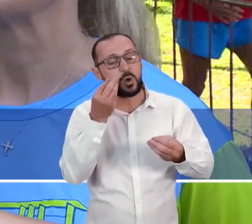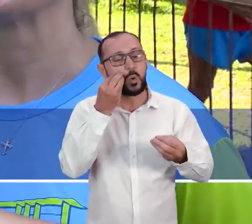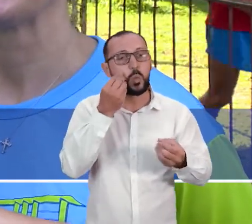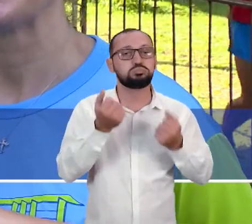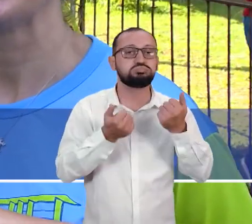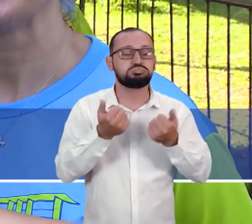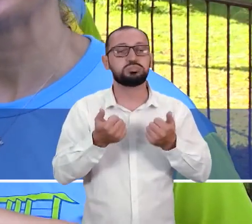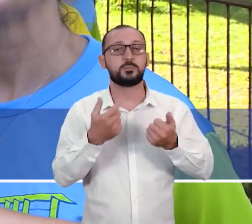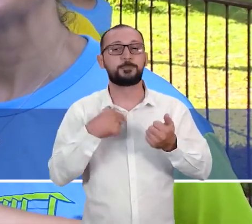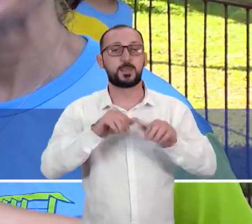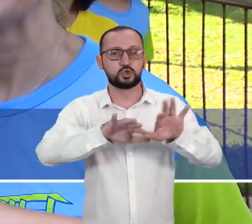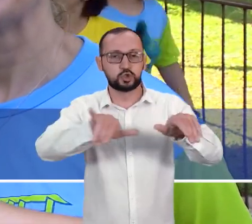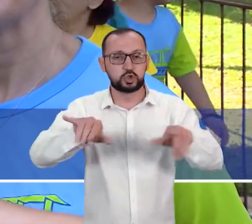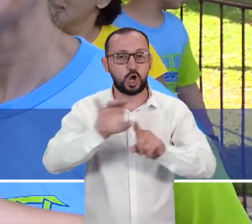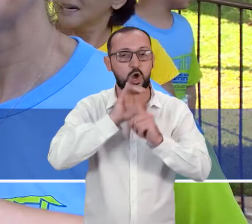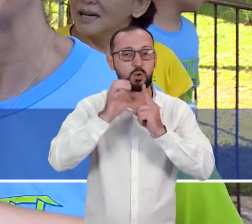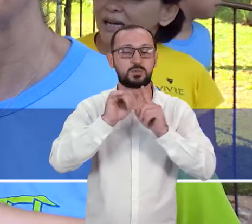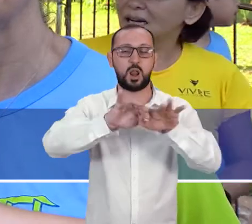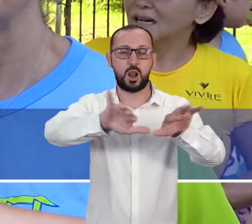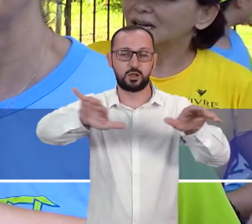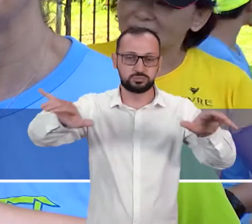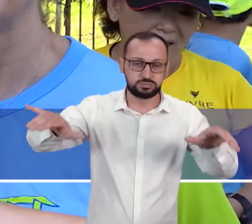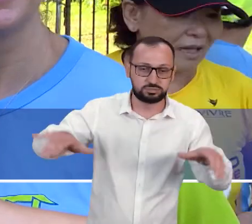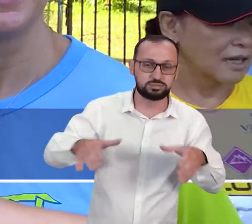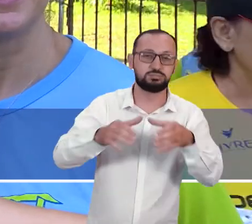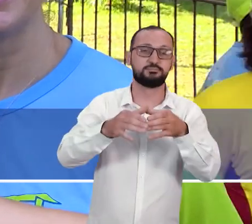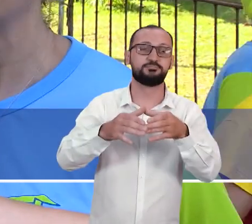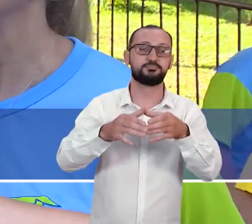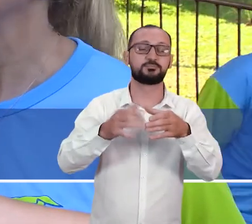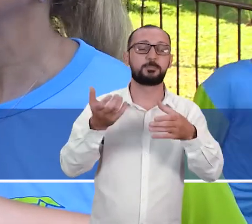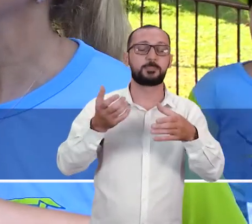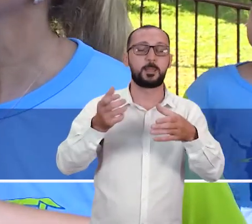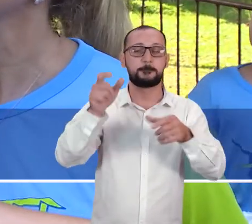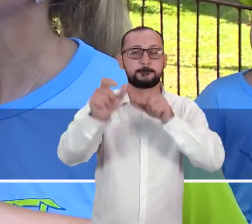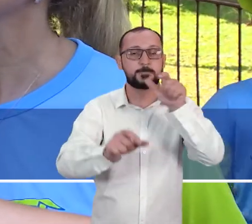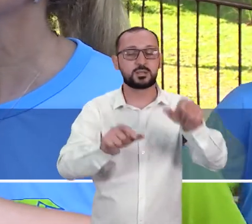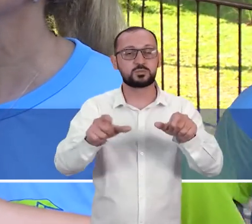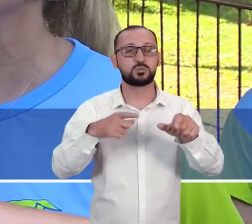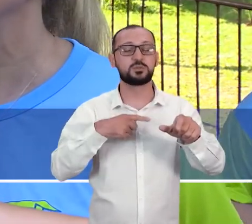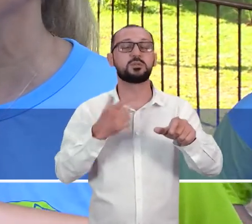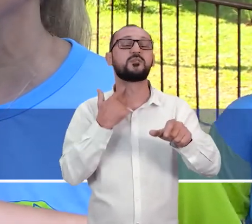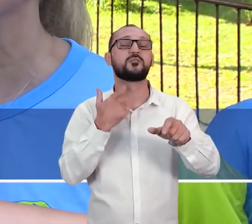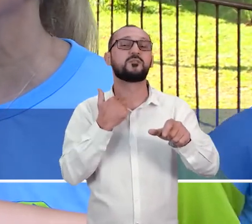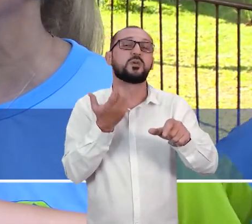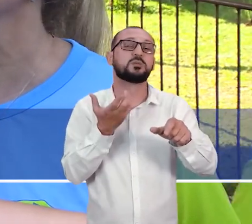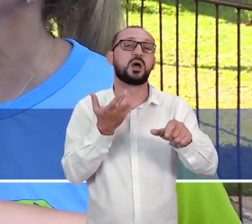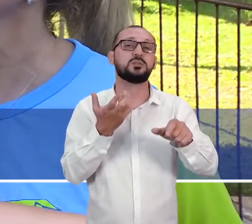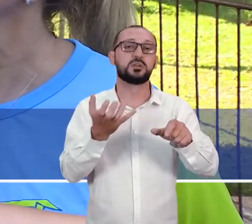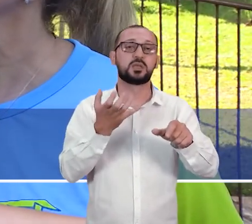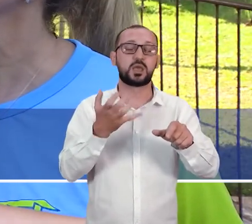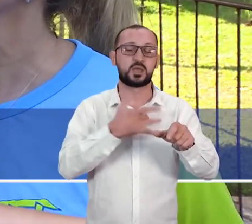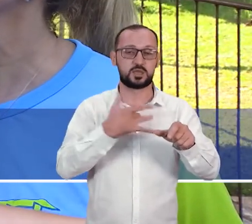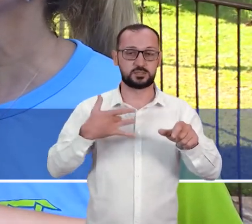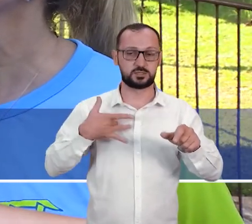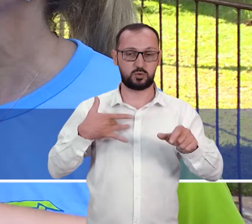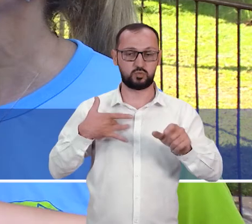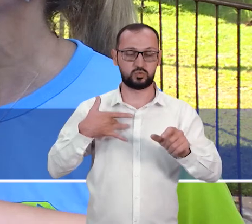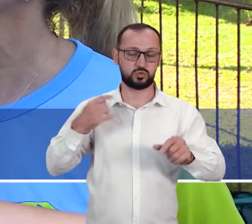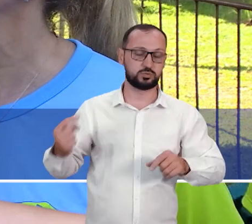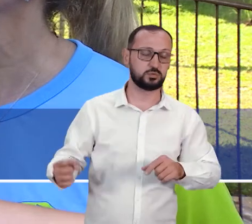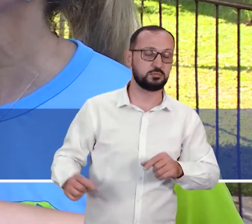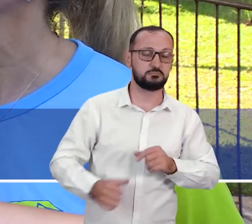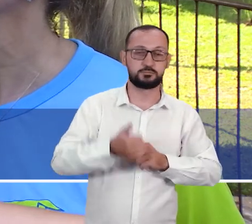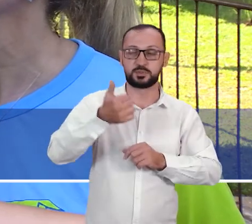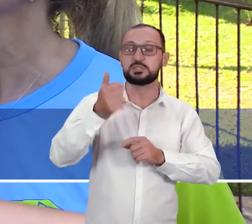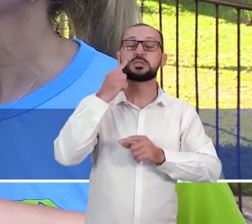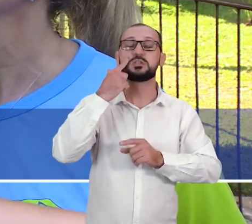ver como é que funciona, envolvendo toda a comunidade, envolvendo as pessoas que estão a fim de fazer com que a saúde